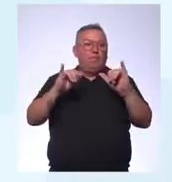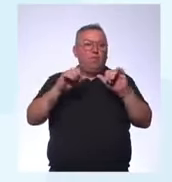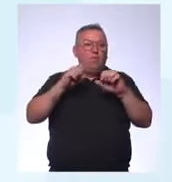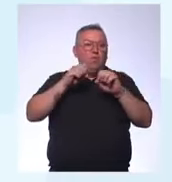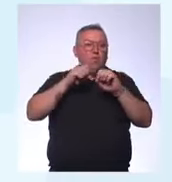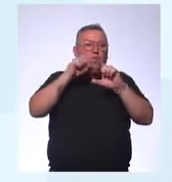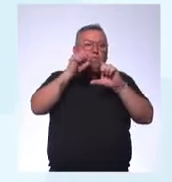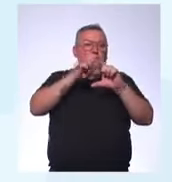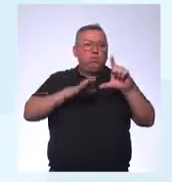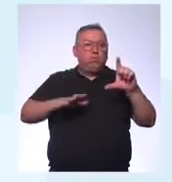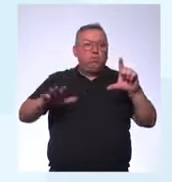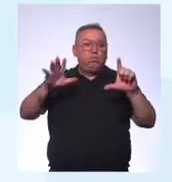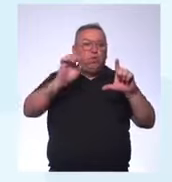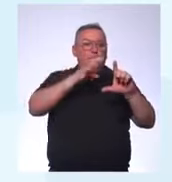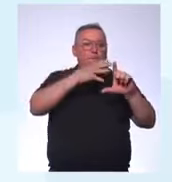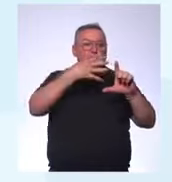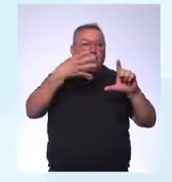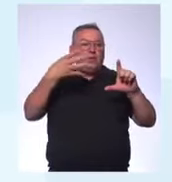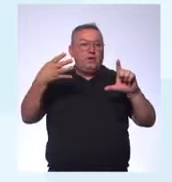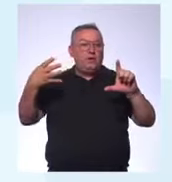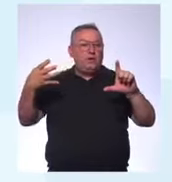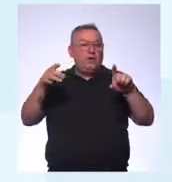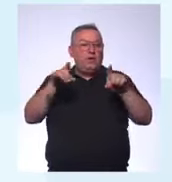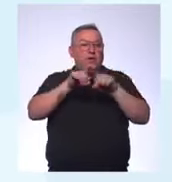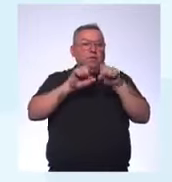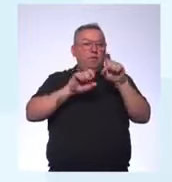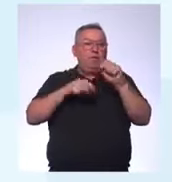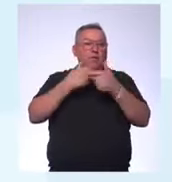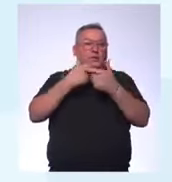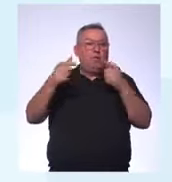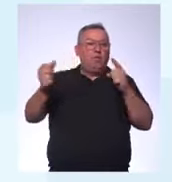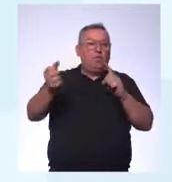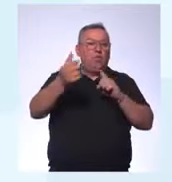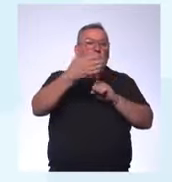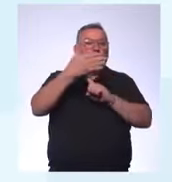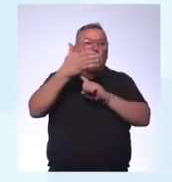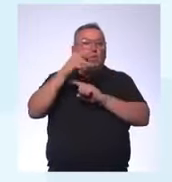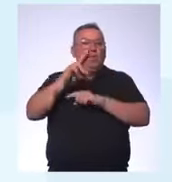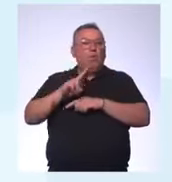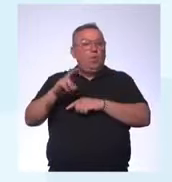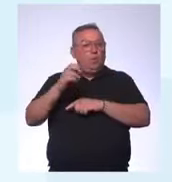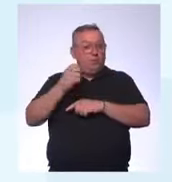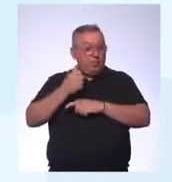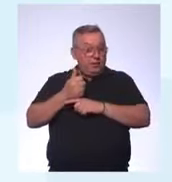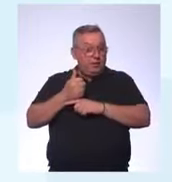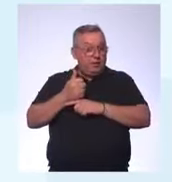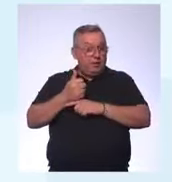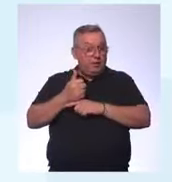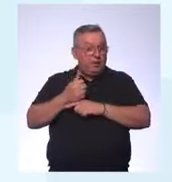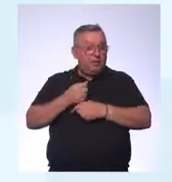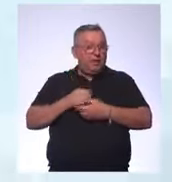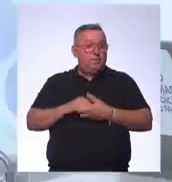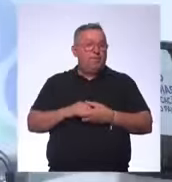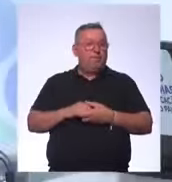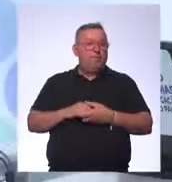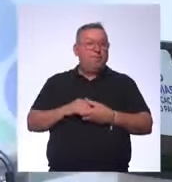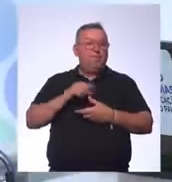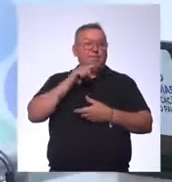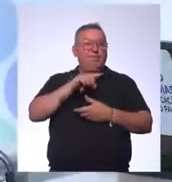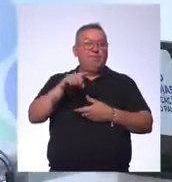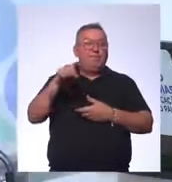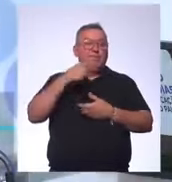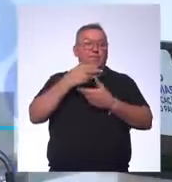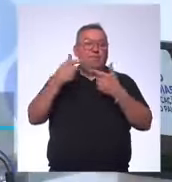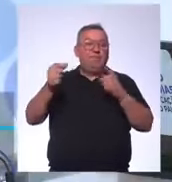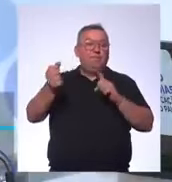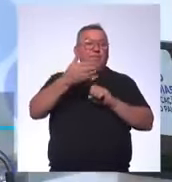foi veiculada em alguma mídia? Os recursos tecnológicos foram bem utilizados? Volta um pouquinho para mim. Nessa questão dos